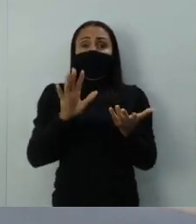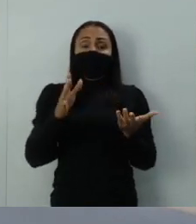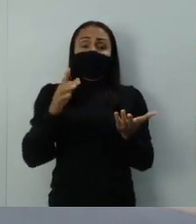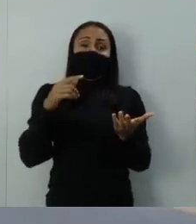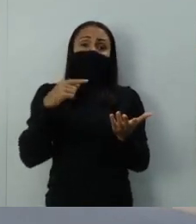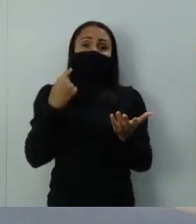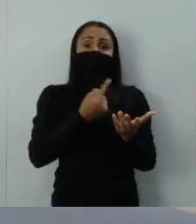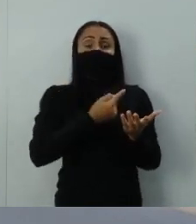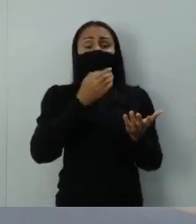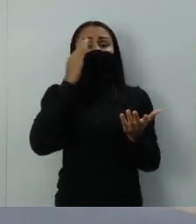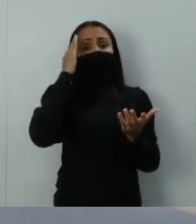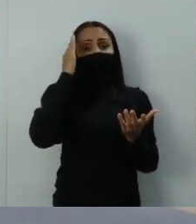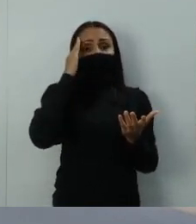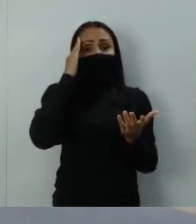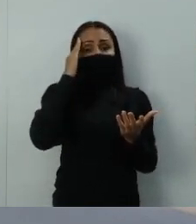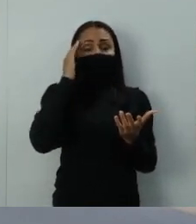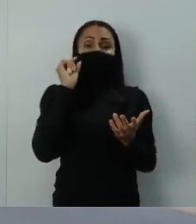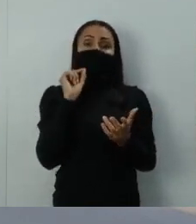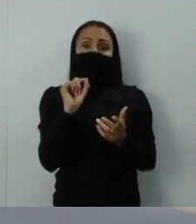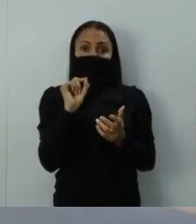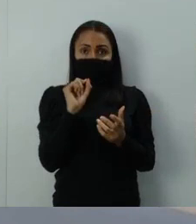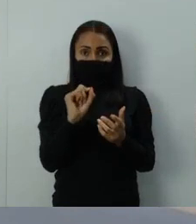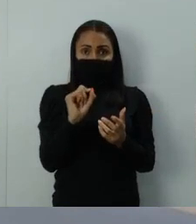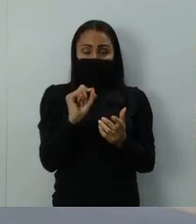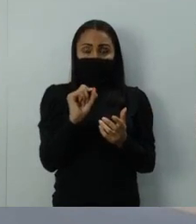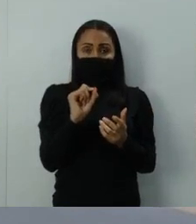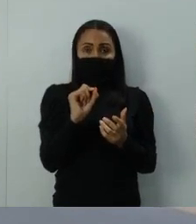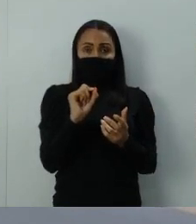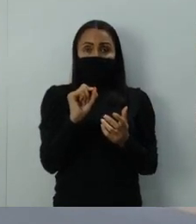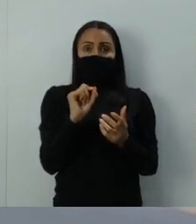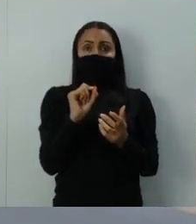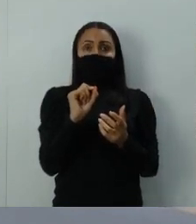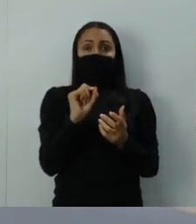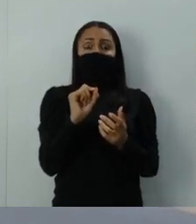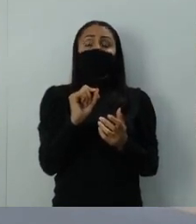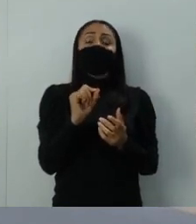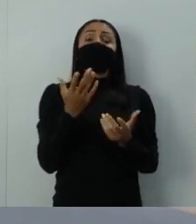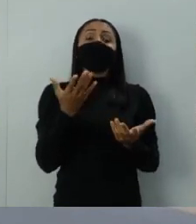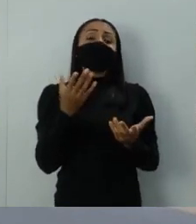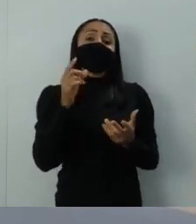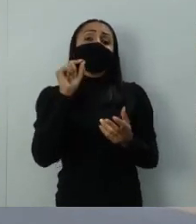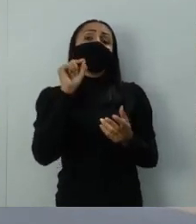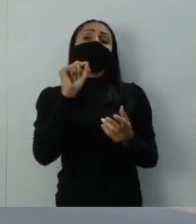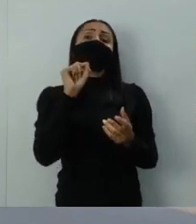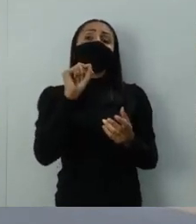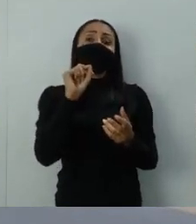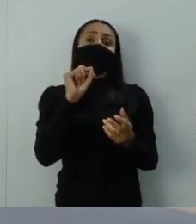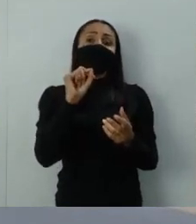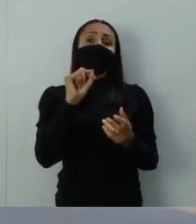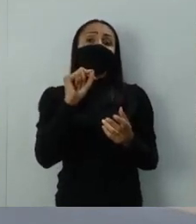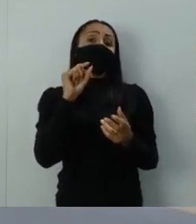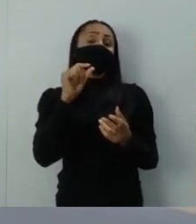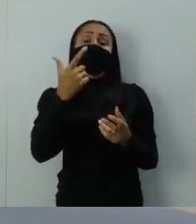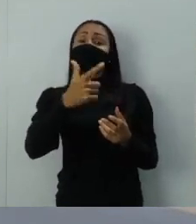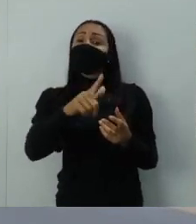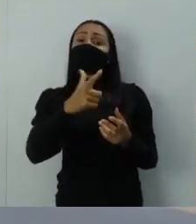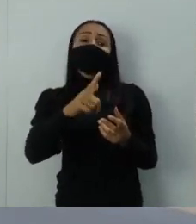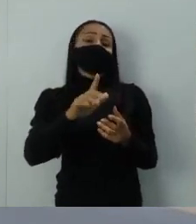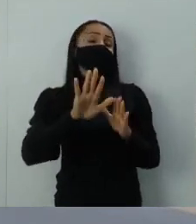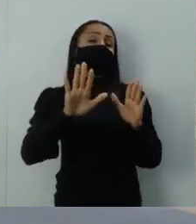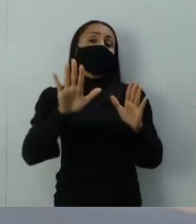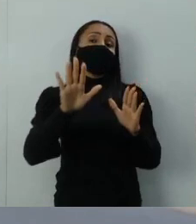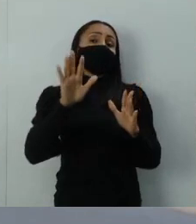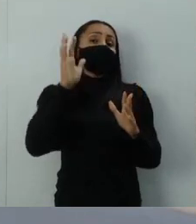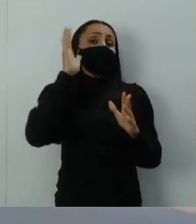coisa sobre a ideologia: o que é e o que não é ideologia. Certo? Que é isso que a gente quer estudar com vocês